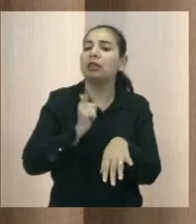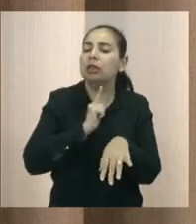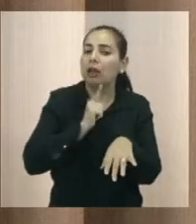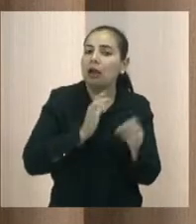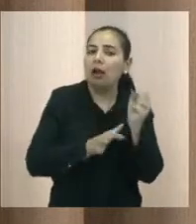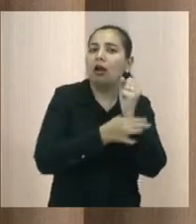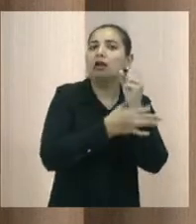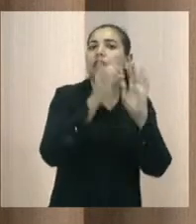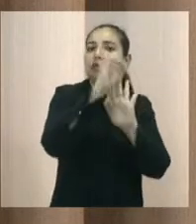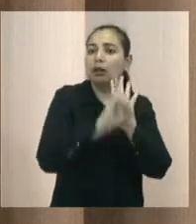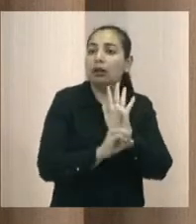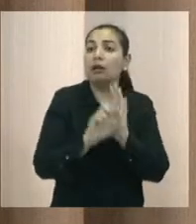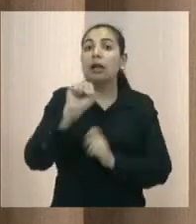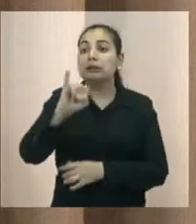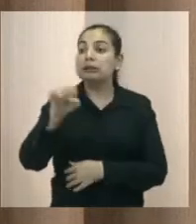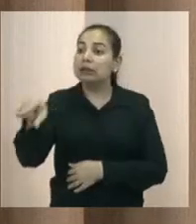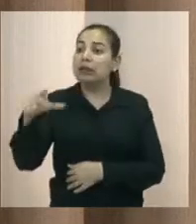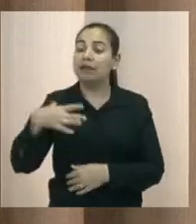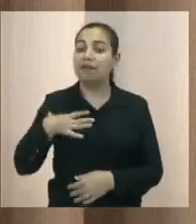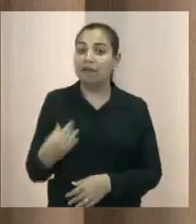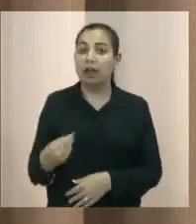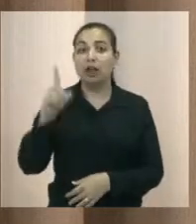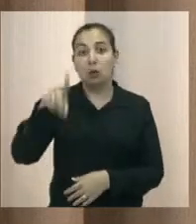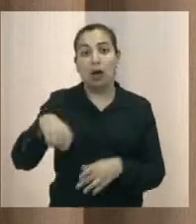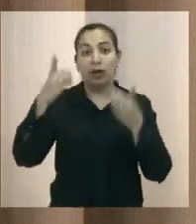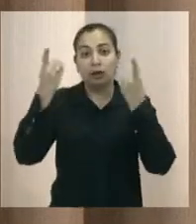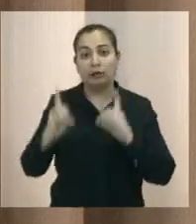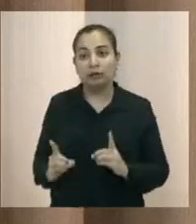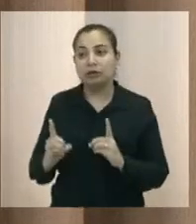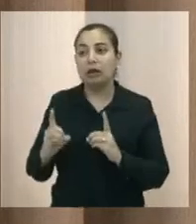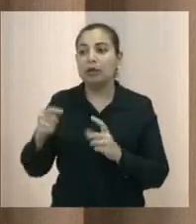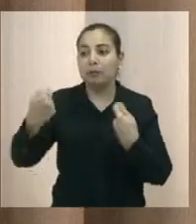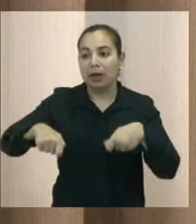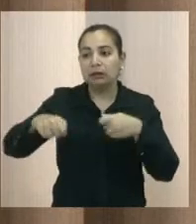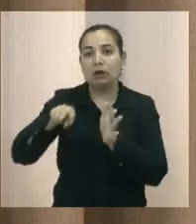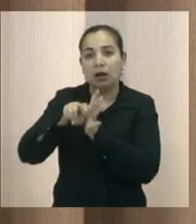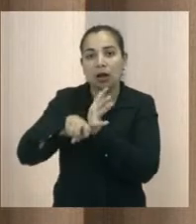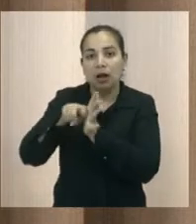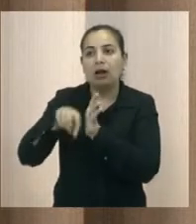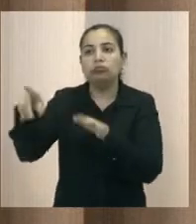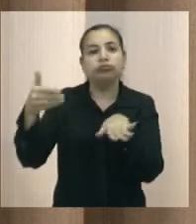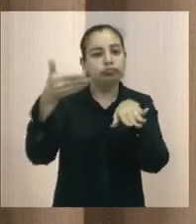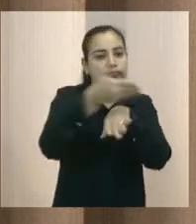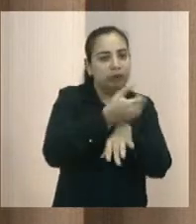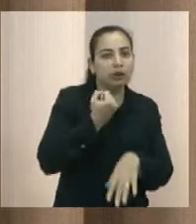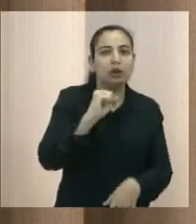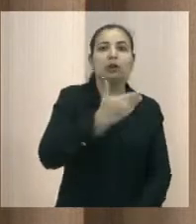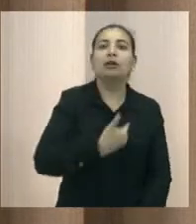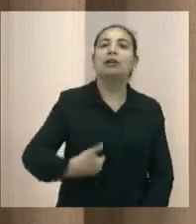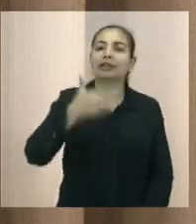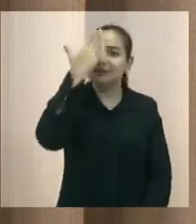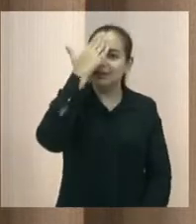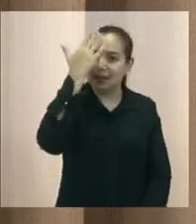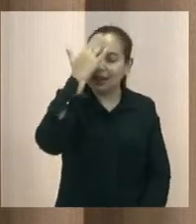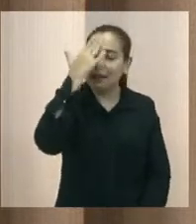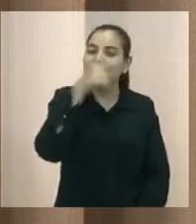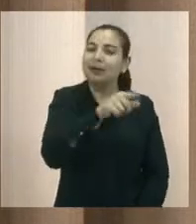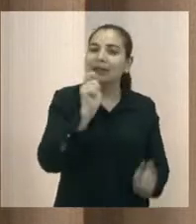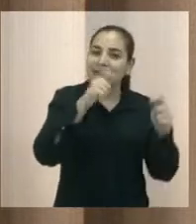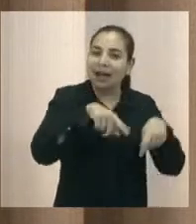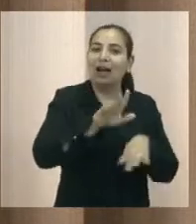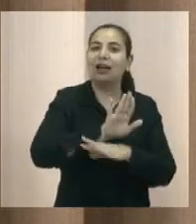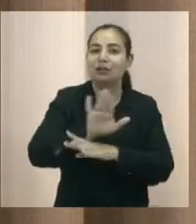de roda para o seu filho que é deficiente, por exemplo. Então, as pessoas já sabem que existe a defensoria, a gente ajuda com endereço,